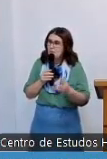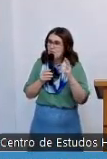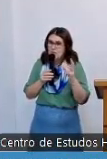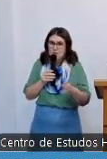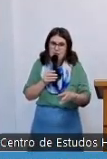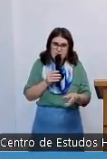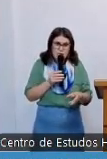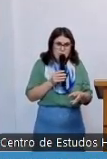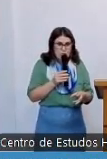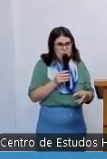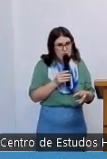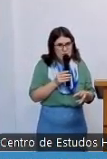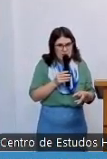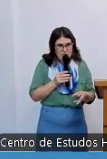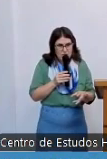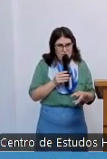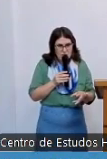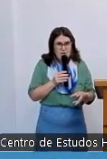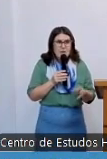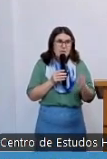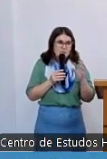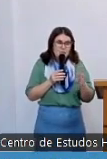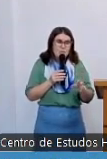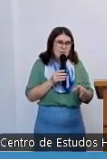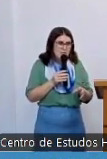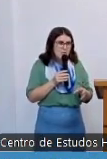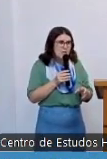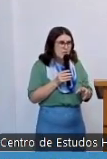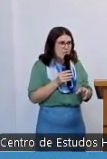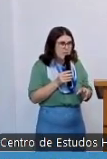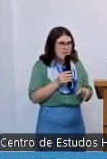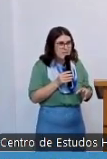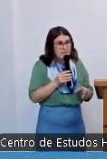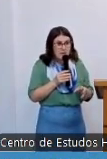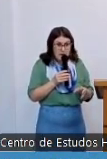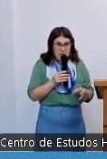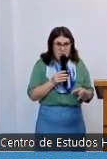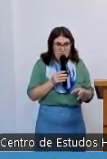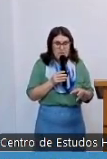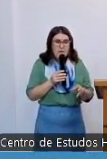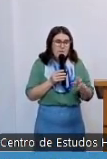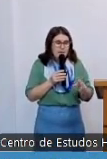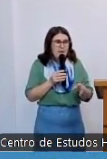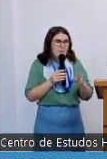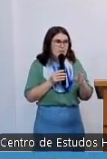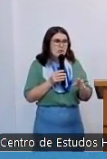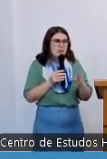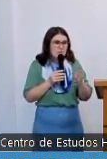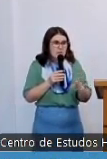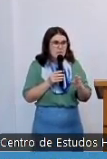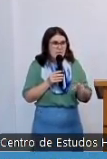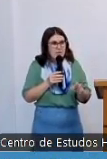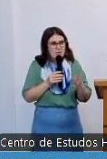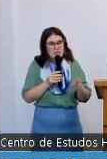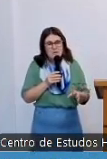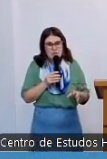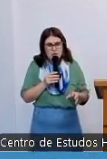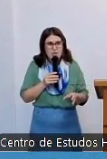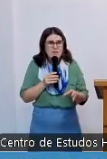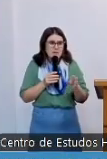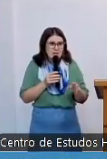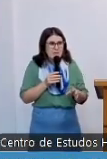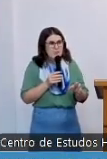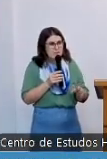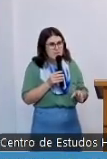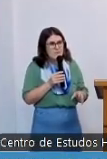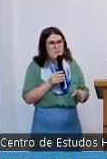será a única janela de oportunidade que os comitês de ética em pesquisa terão para pedir minimamente a